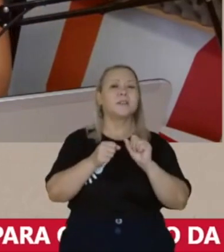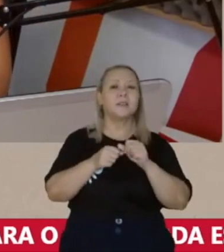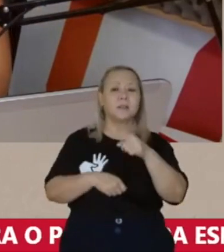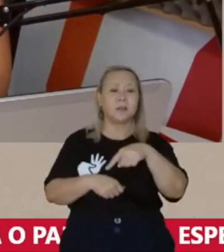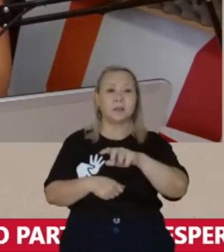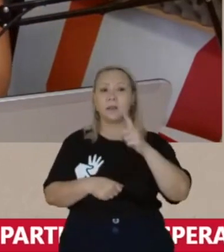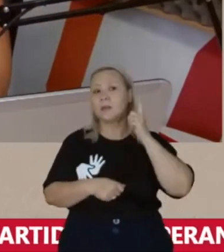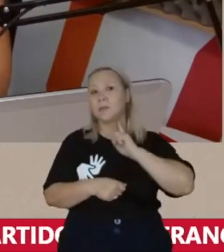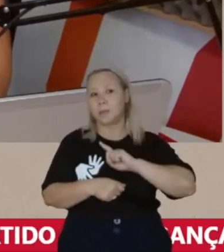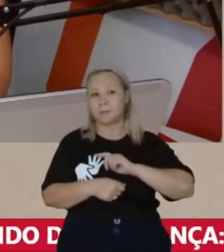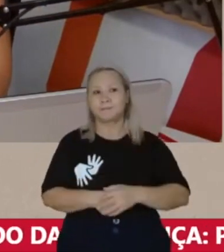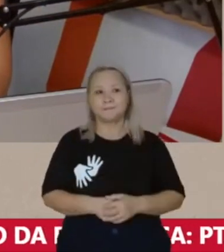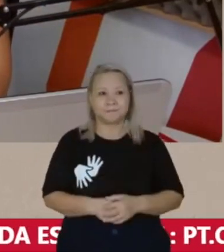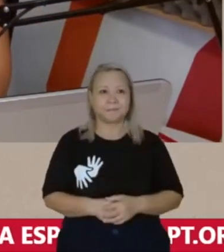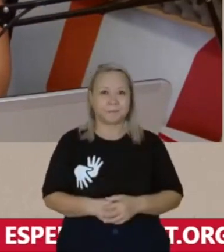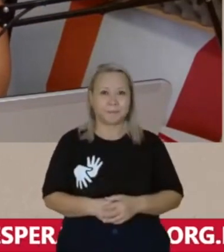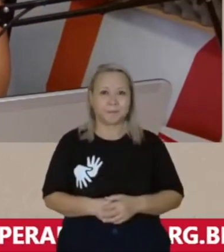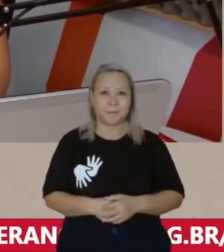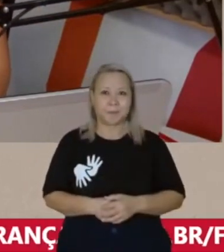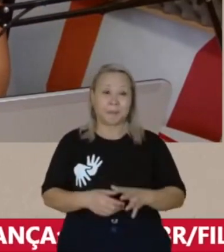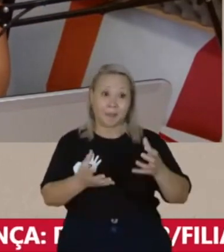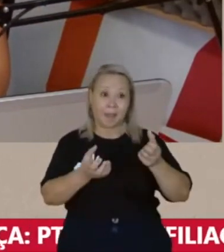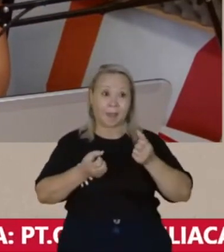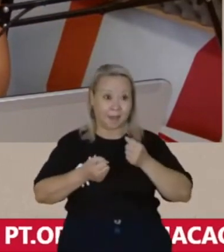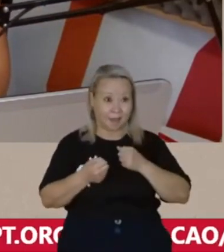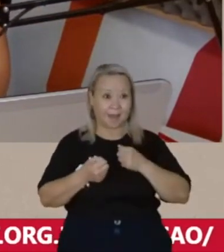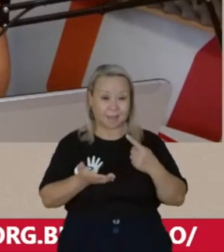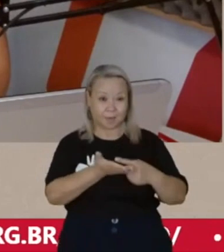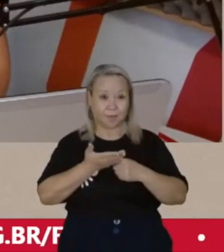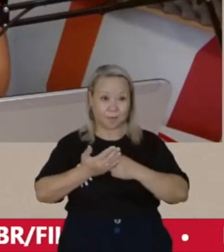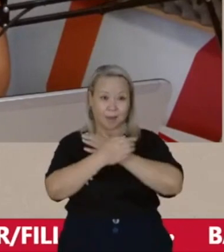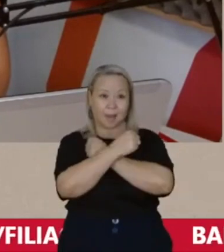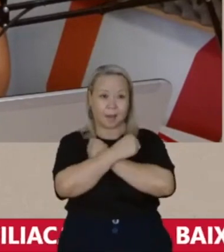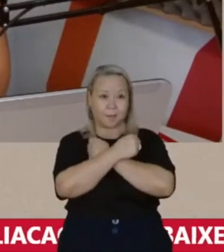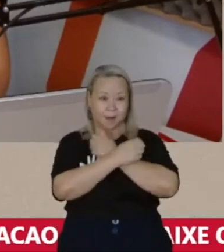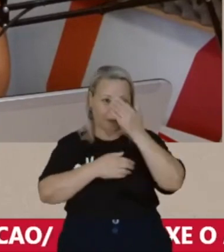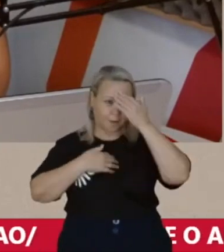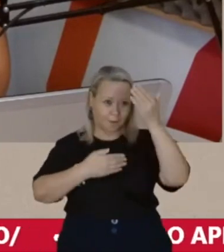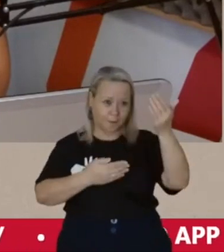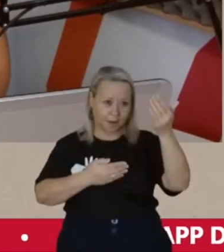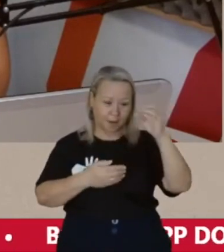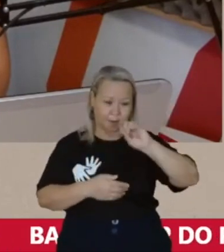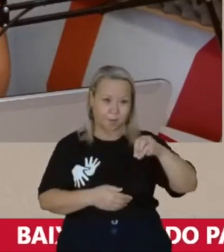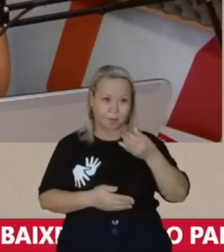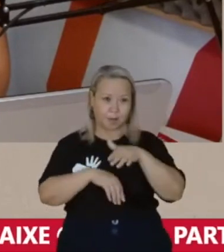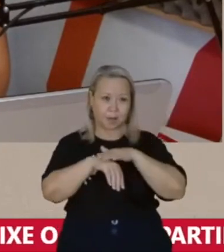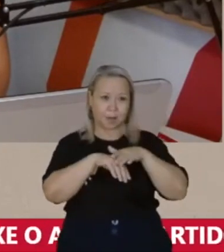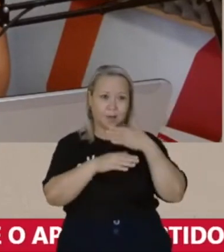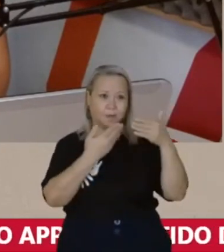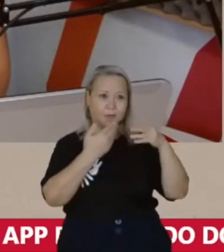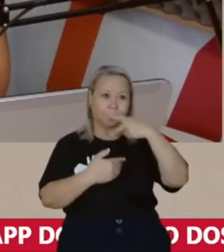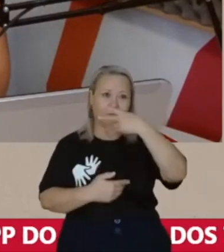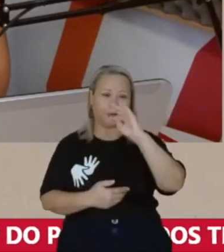Juiz de Fora, viu? Já está aceito o convite. Um grande abraço para você e obrigado aí pela oportunidade de conversar com o